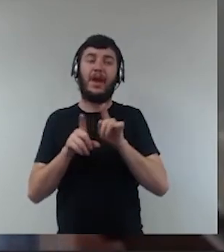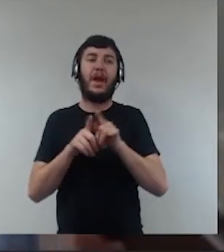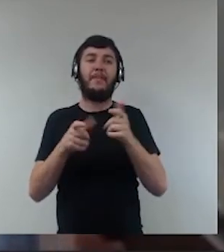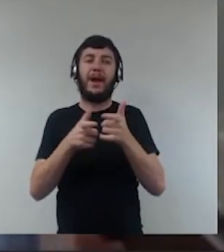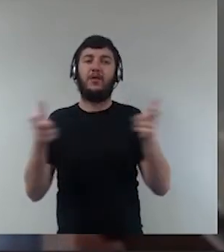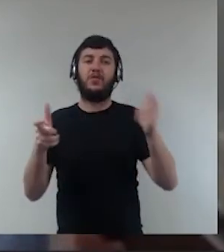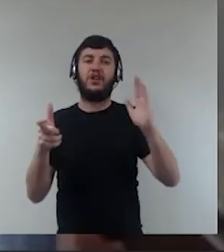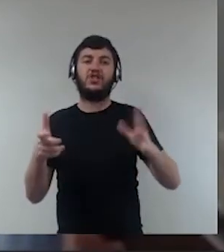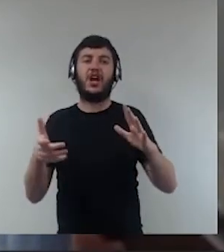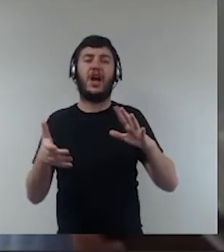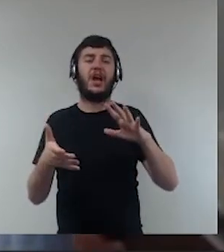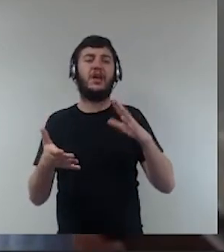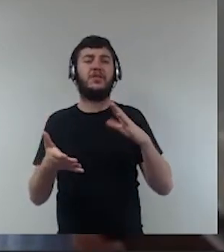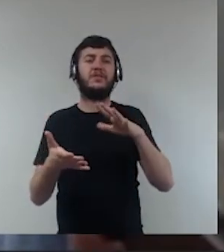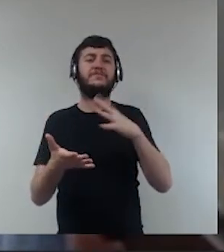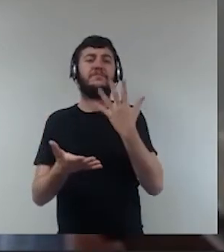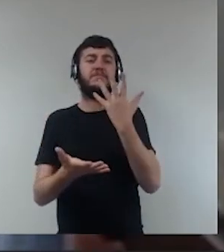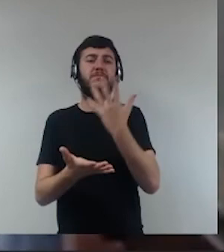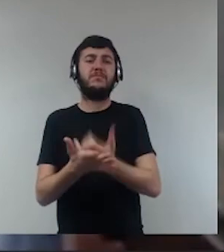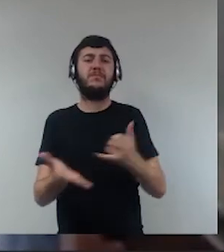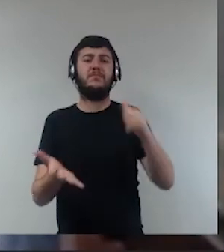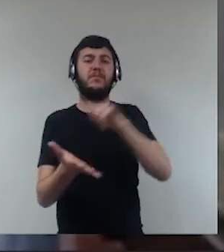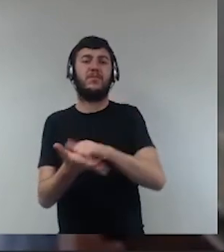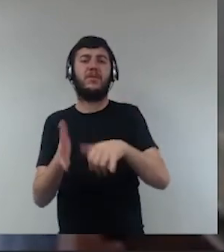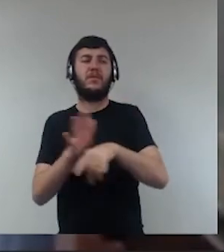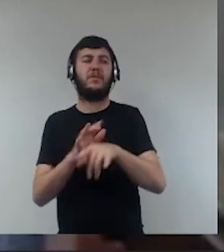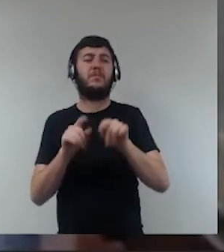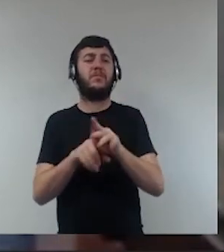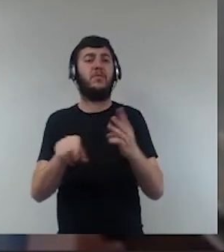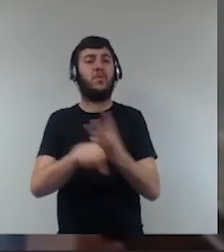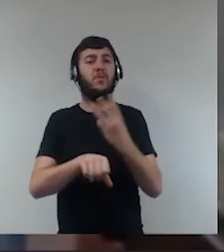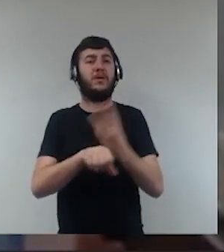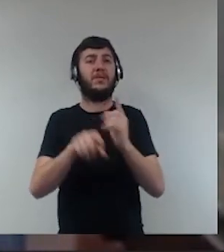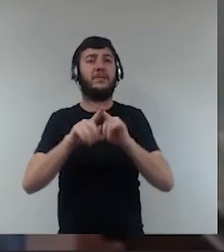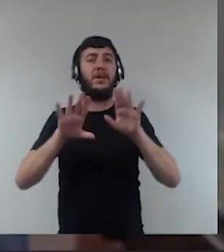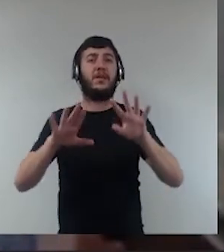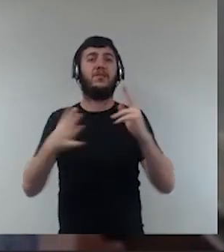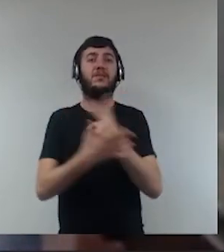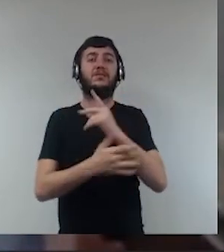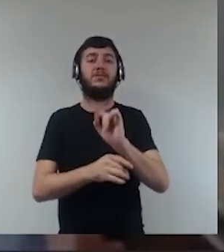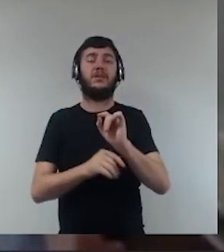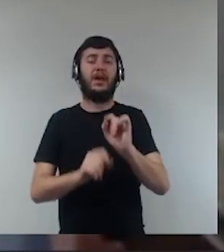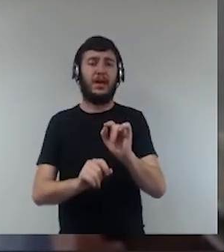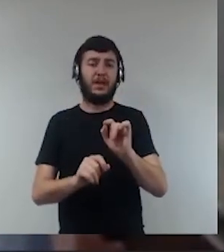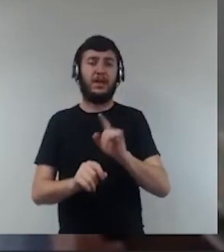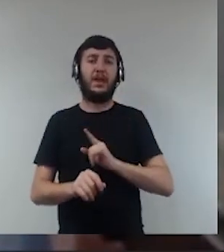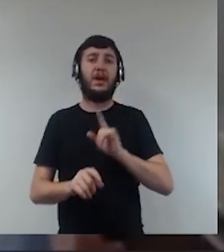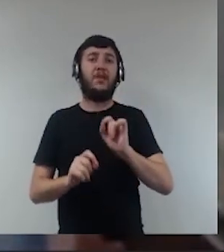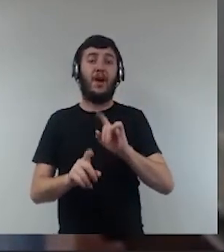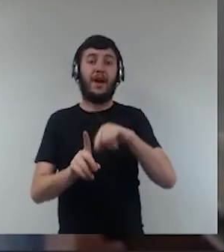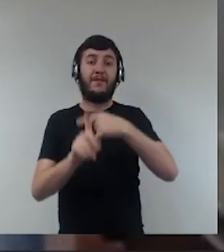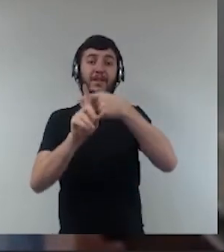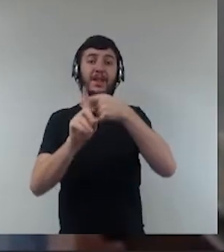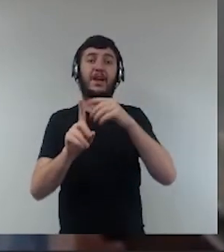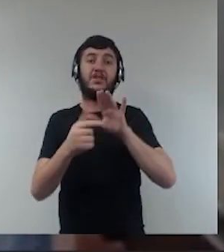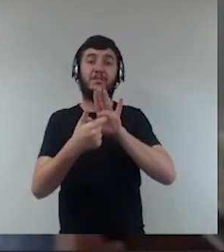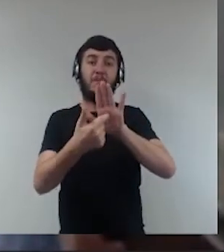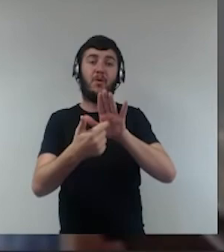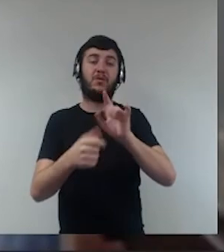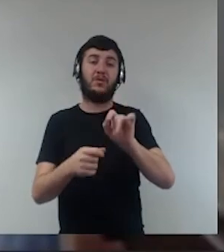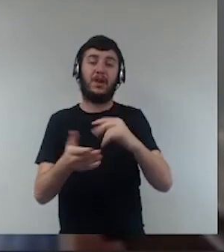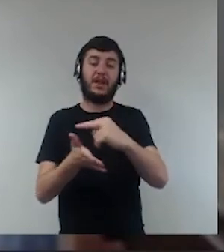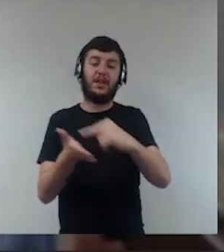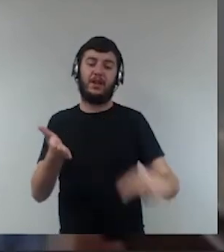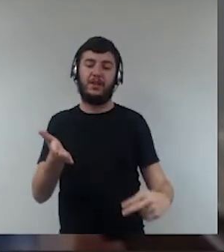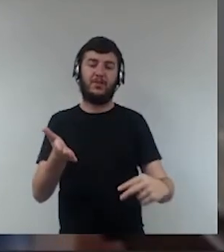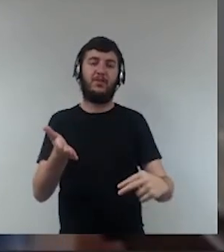do WhatsApp, com a grande vantagem de que ele permite identificar quando houve a leitura da mensagem. E, portanto, o oficial de justiça